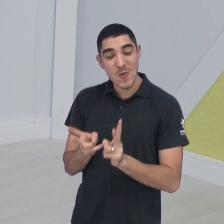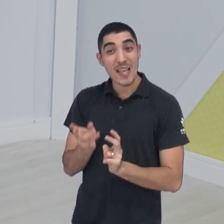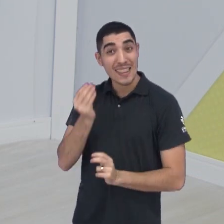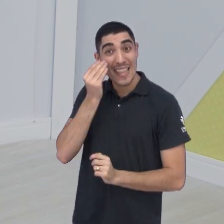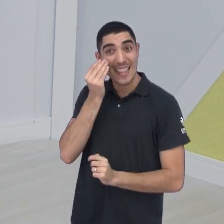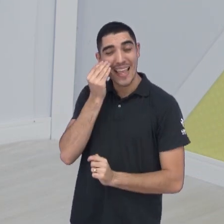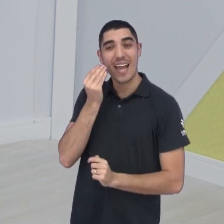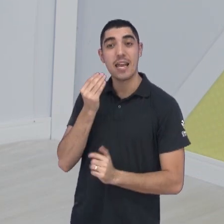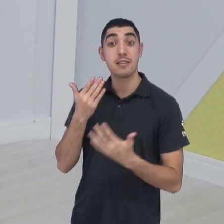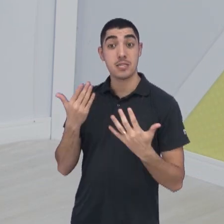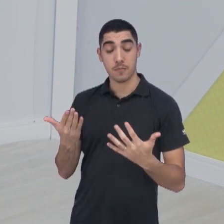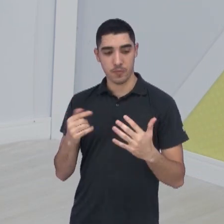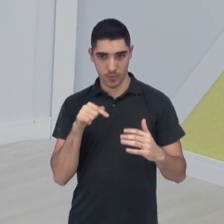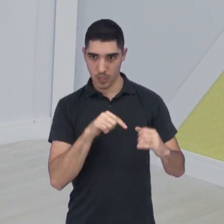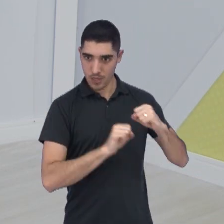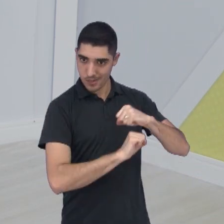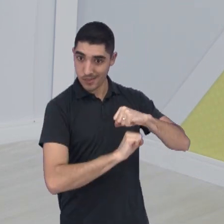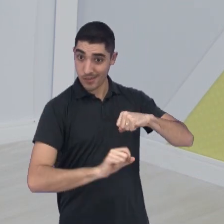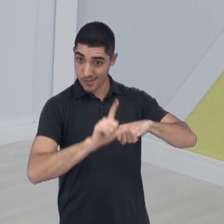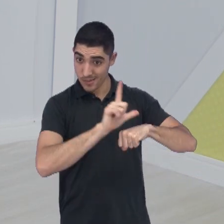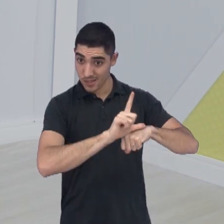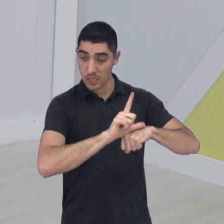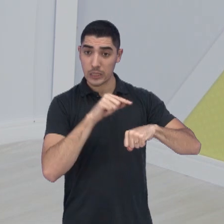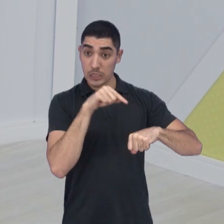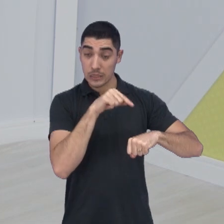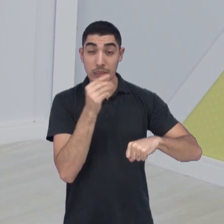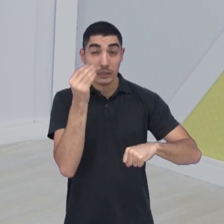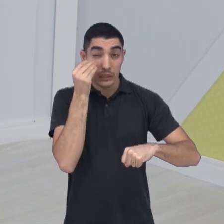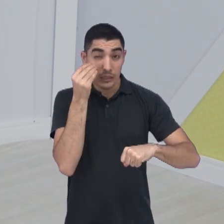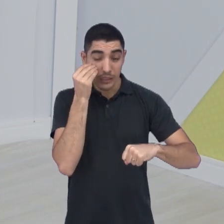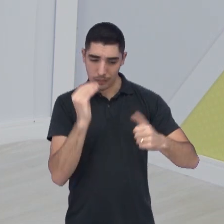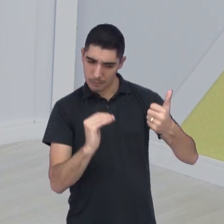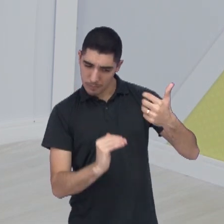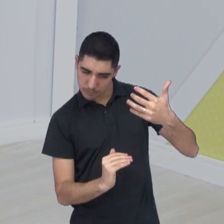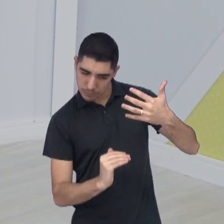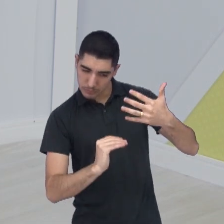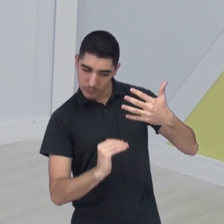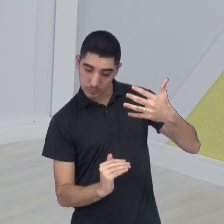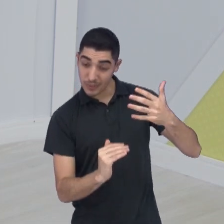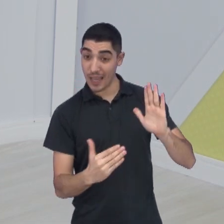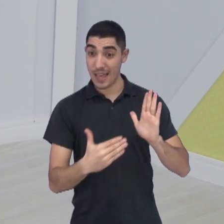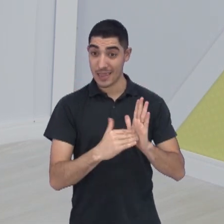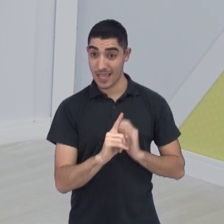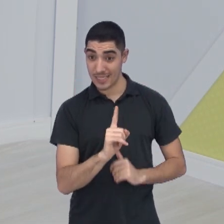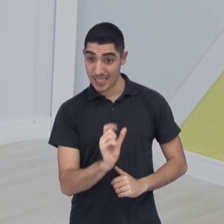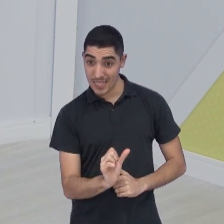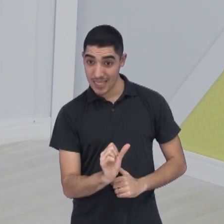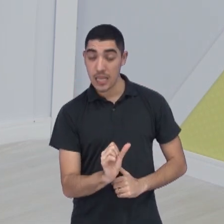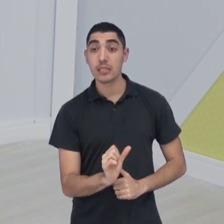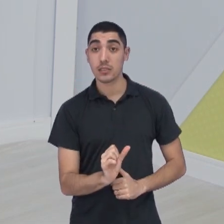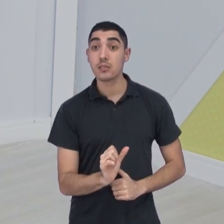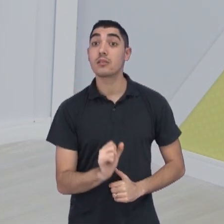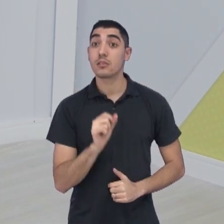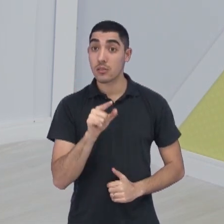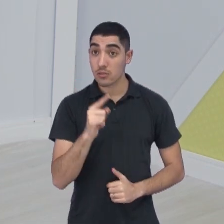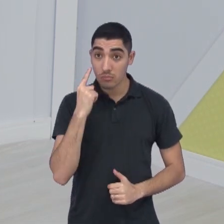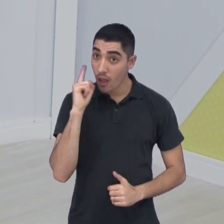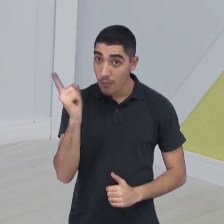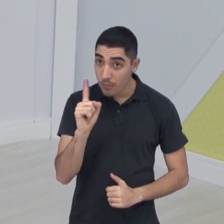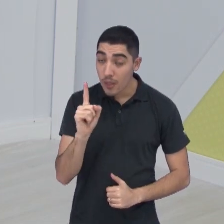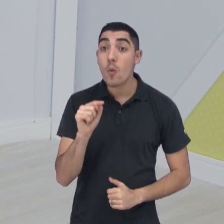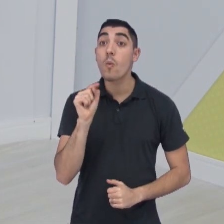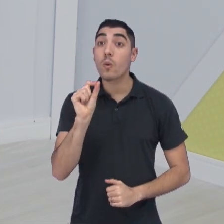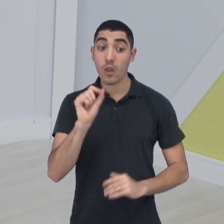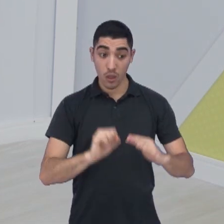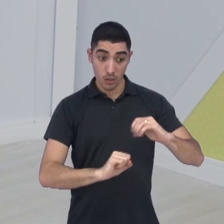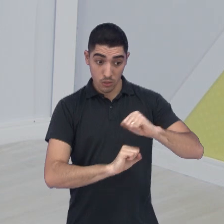no mata-mata. E o São Lourenço brigando para permanecer entre os 16 e ainda, acredite, para escapar